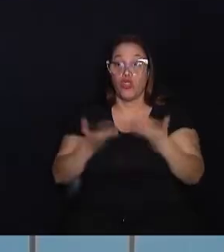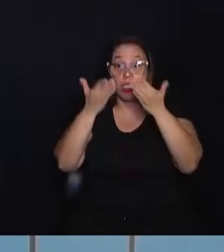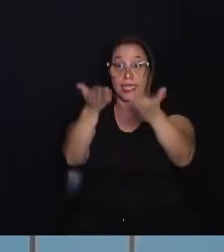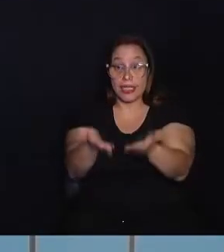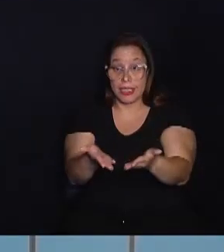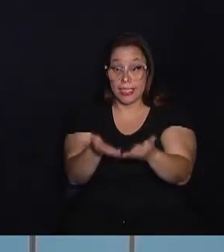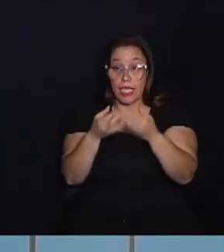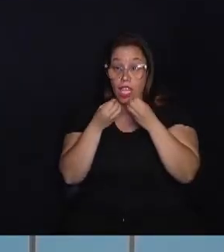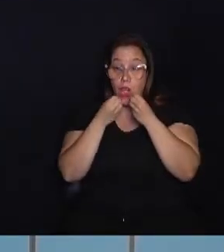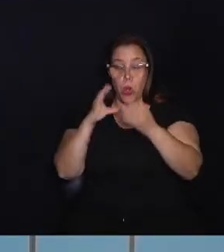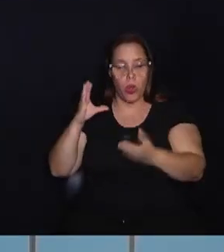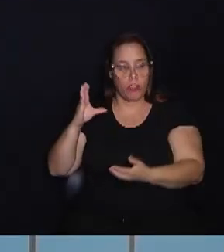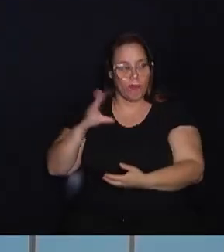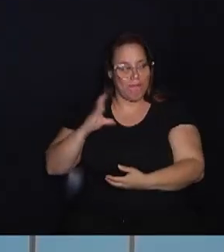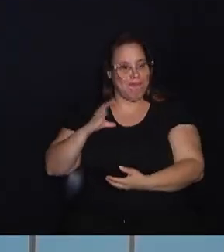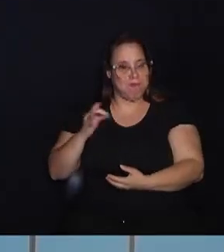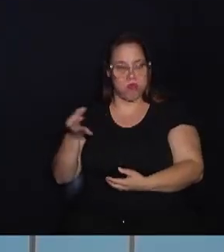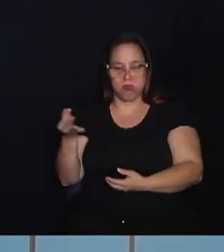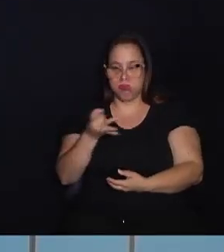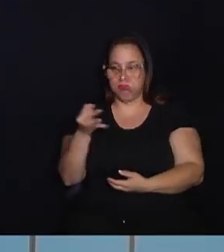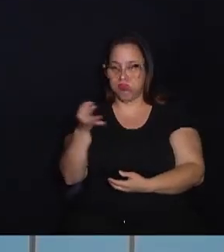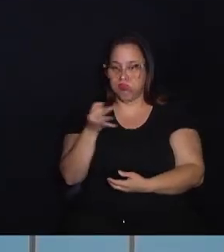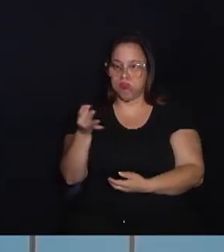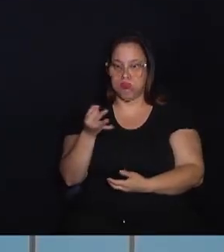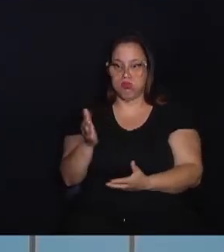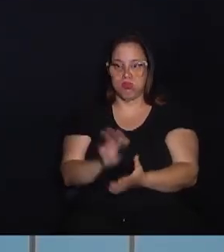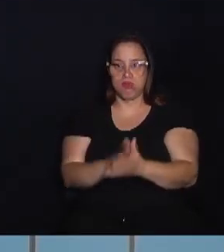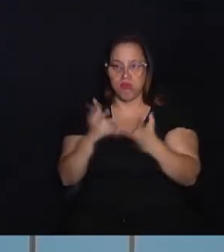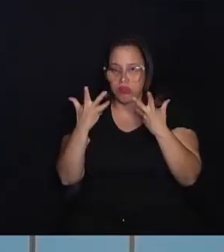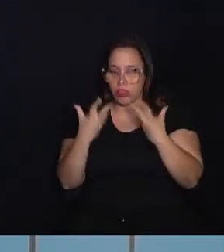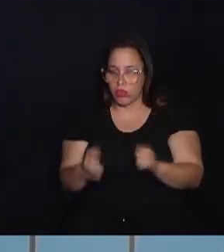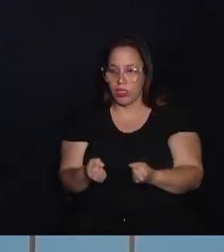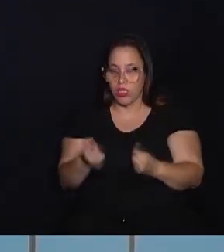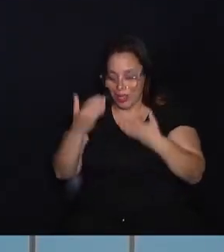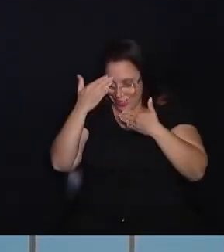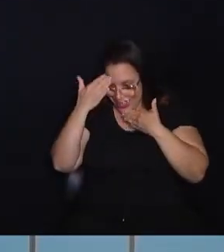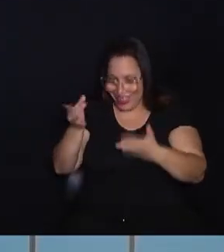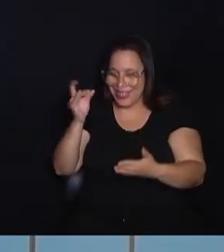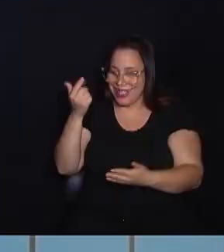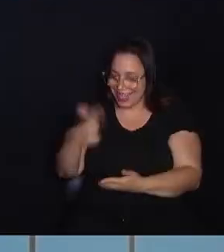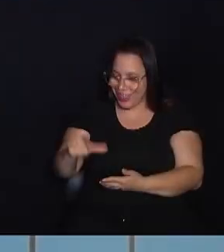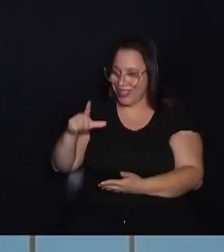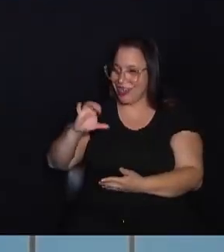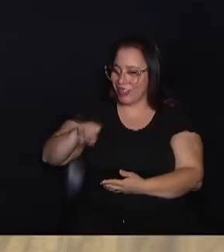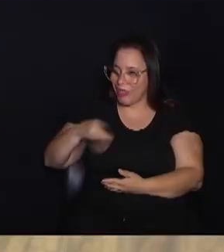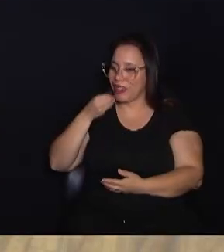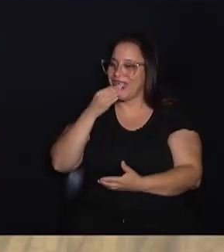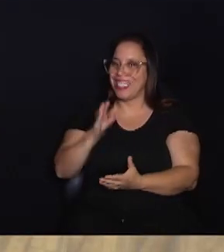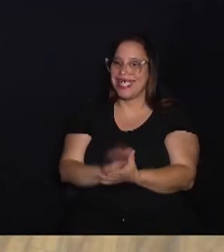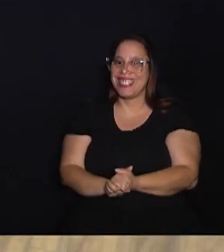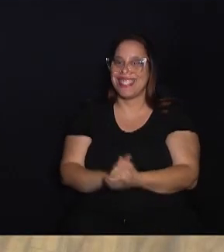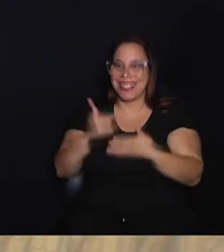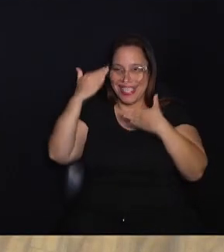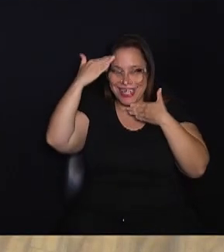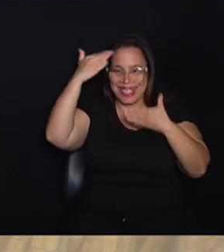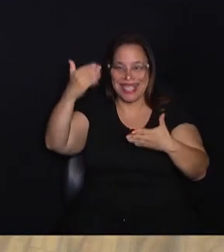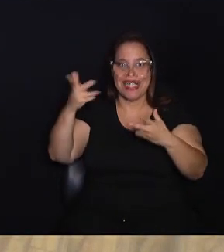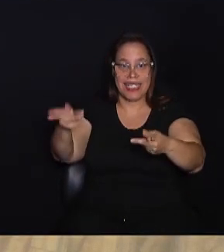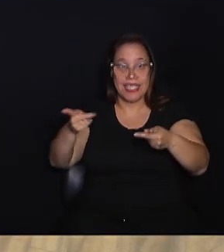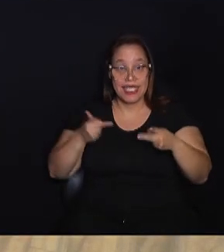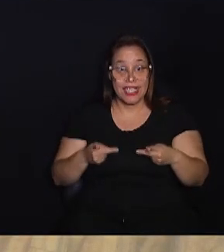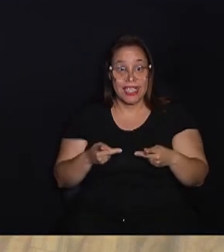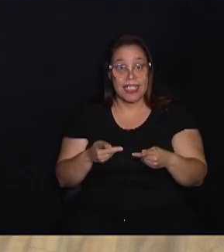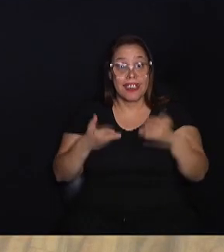É muito rico o material que vocês podem colher lá e muito obrigado mais uma vez pela oportunidade. Eu que agradeço o convite